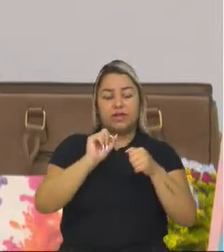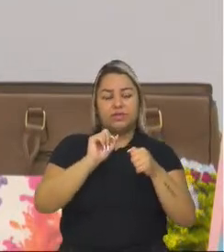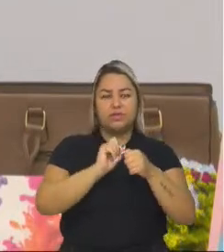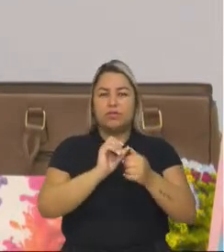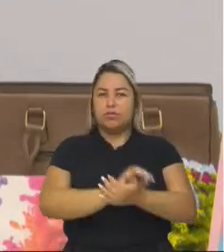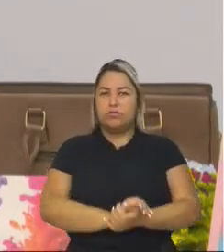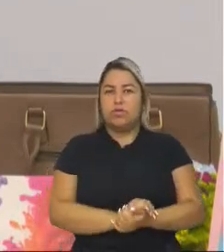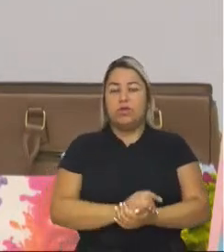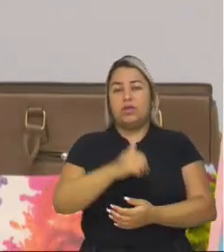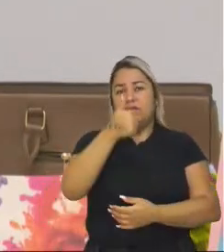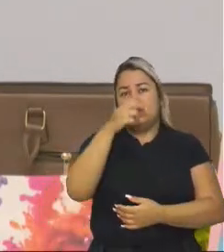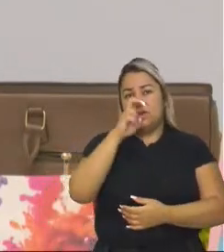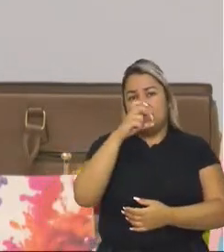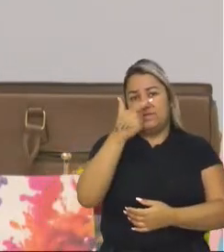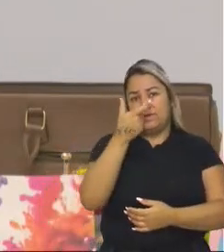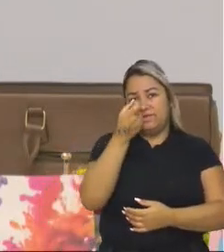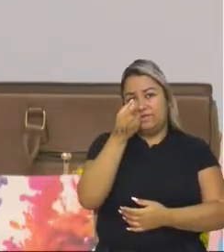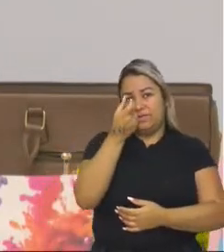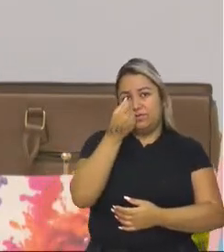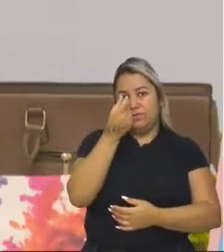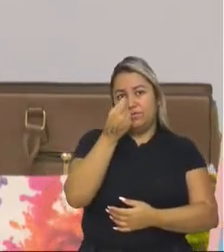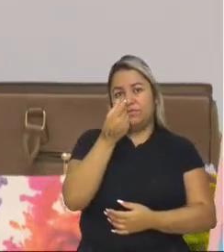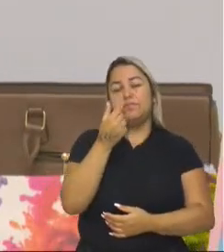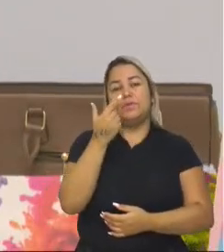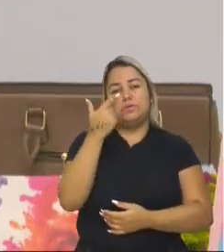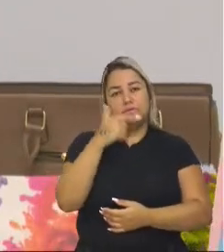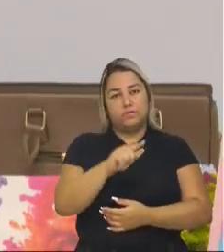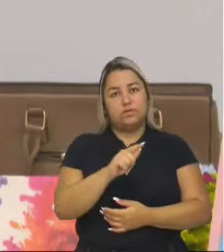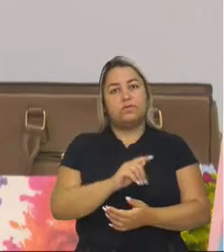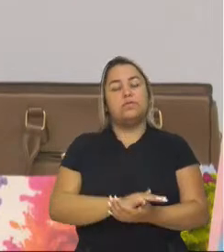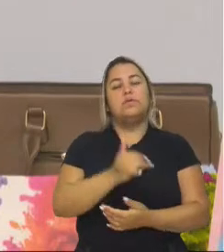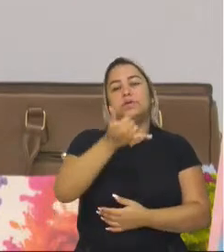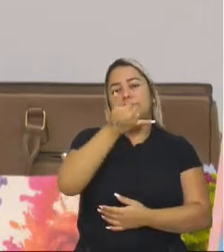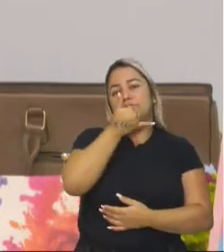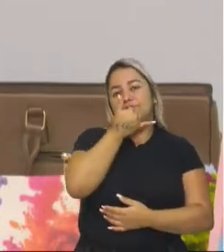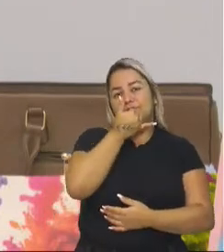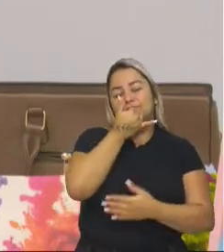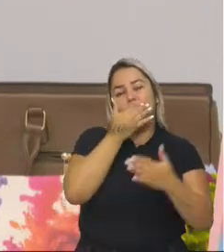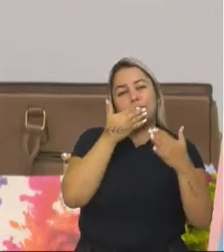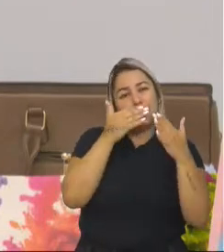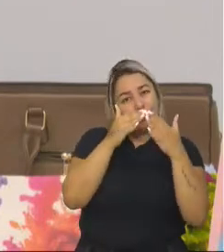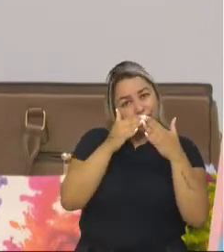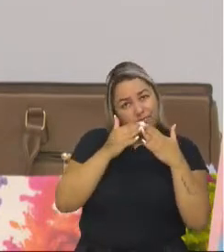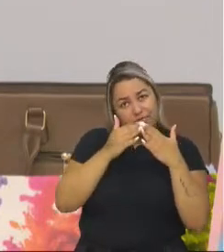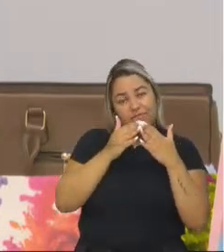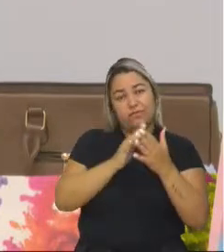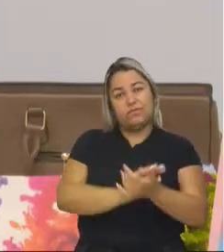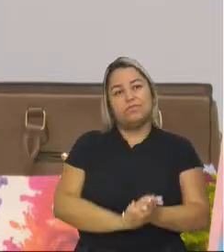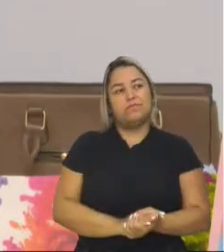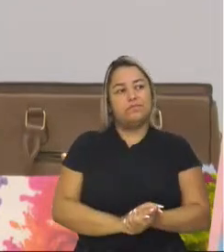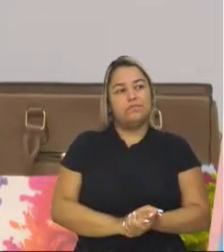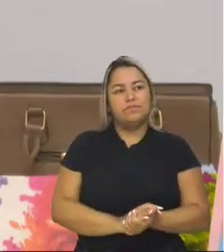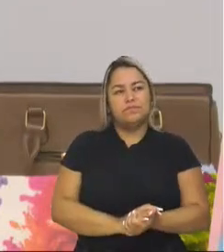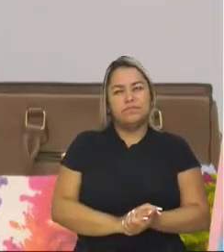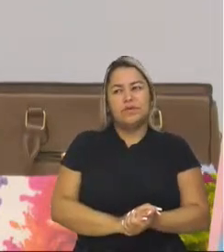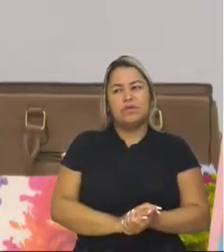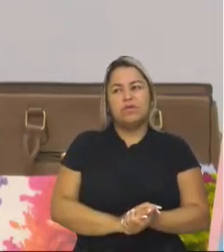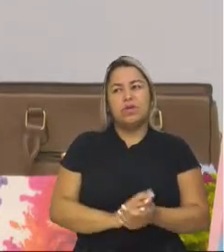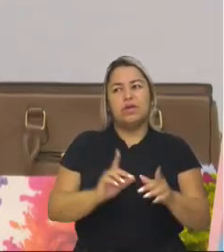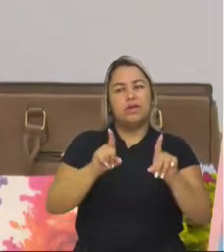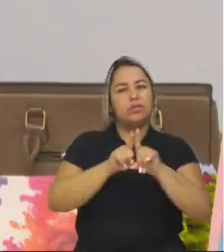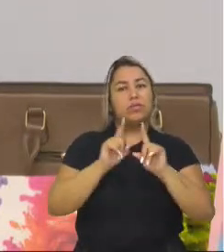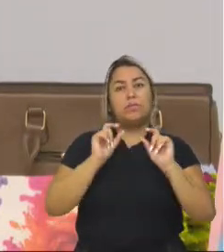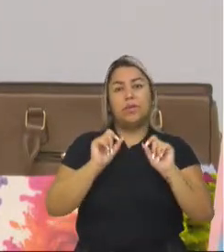se desdobrando em 15 e 20, né, para a gente dar conta. Então, me desculpem, por favor, Picardo, desculpa, tá, meu amor?